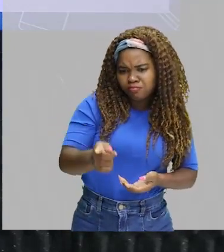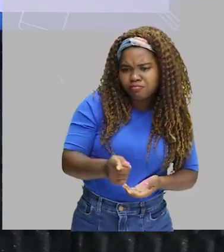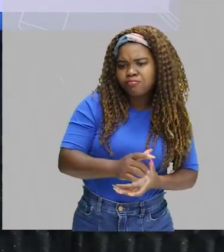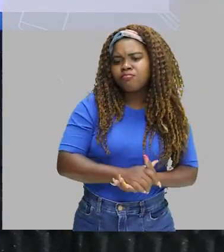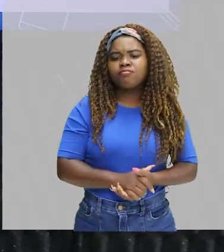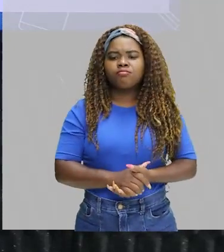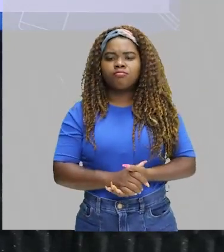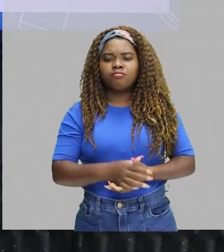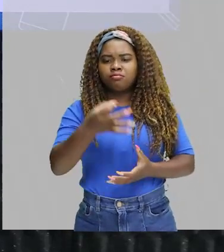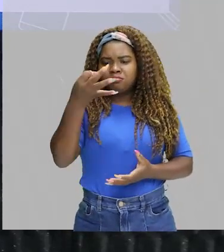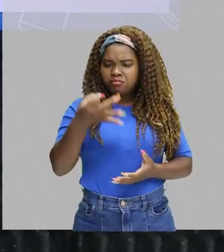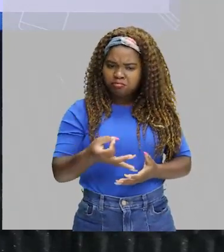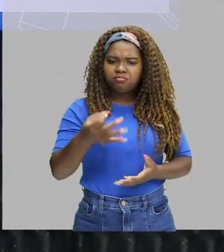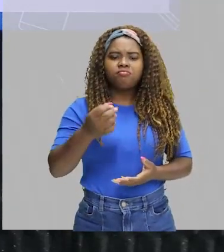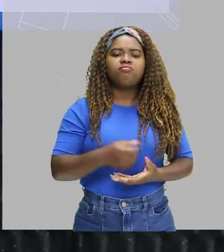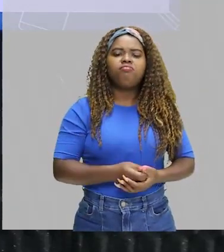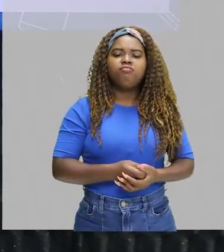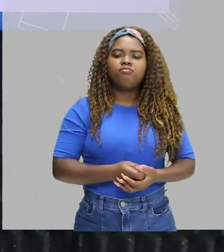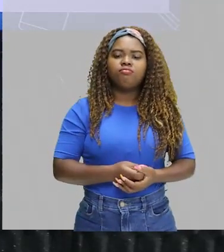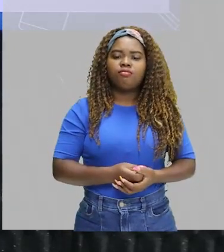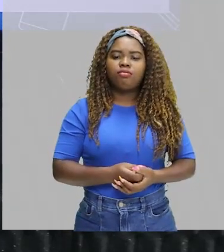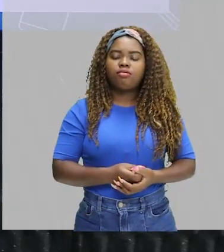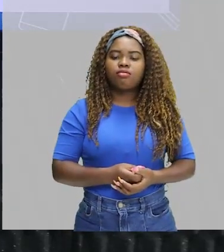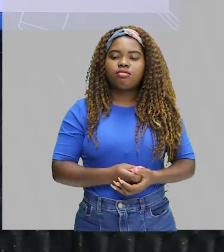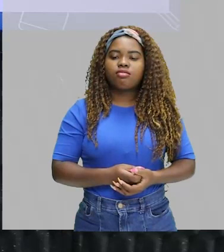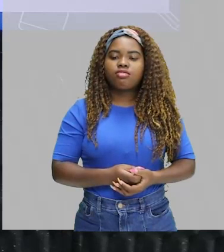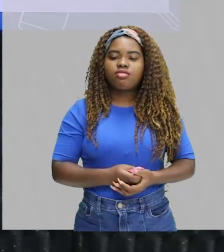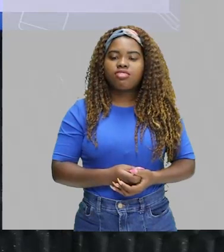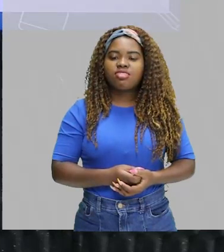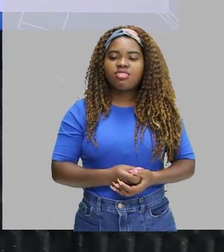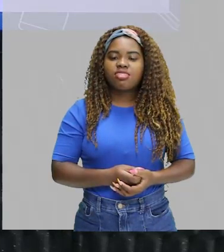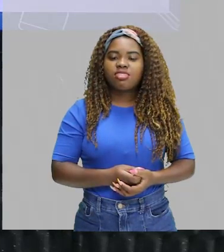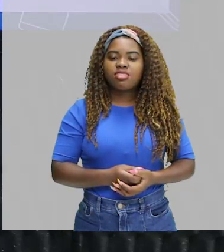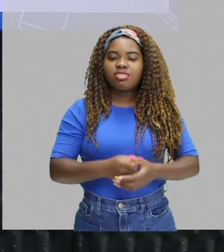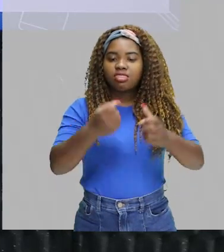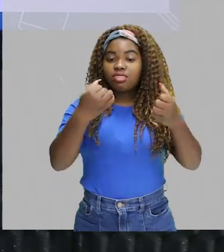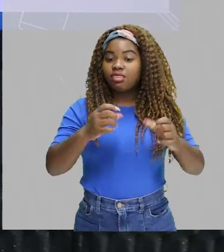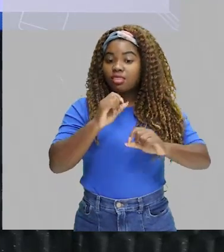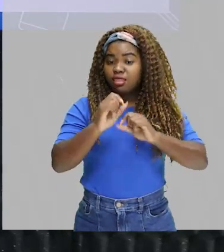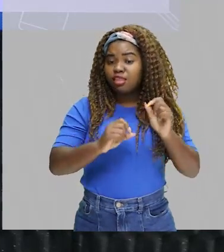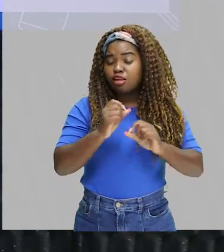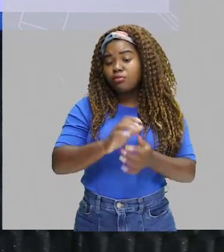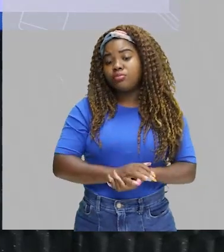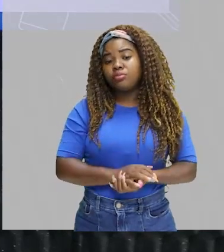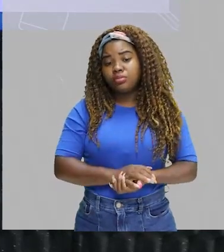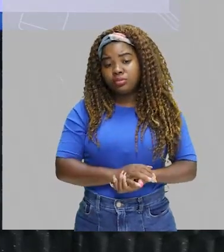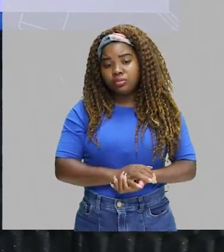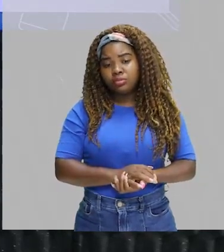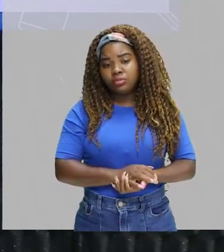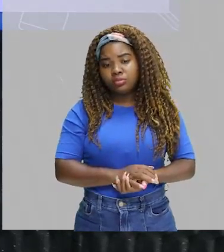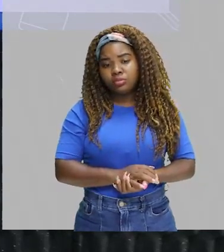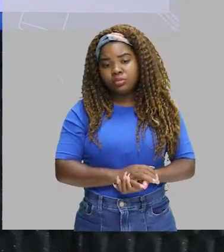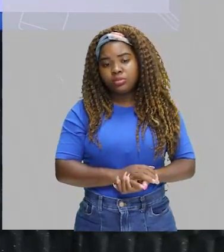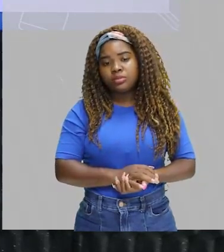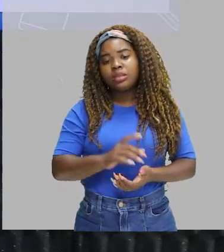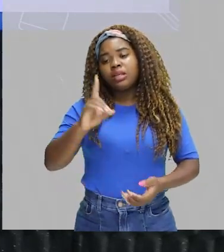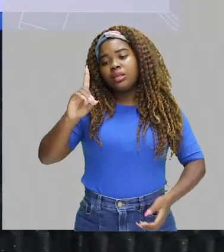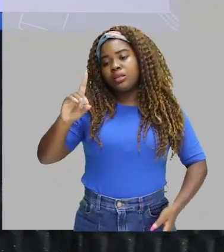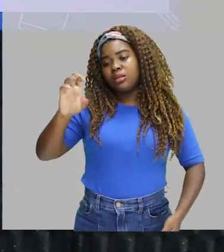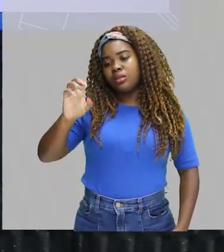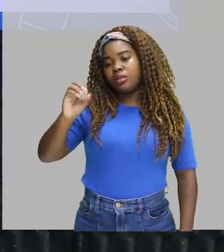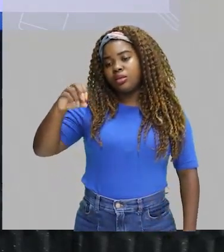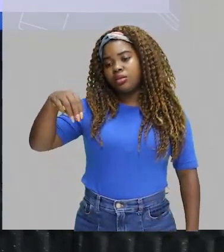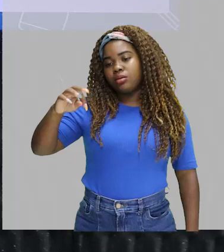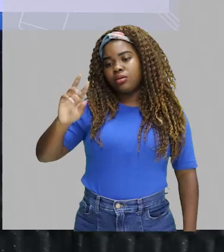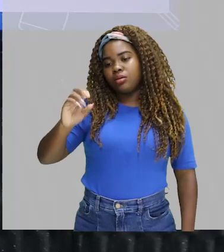que é exato, completo, absoluto, certo? Quando nós estamos falando em autonomia, nós estamos falando na deontologia, que é